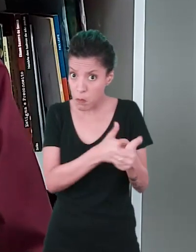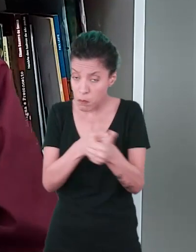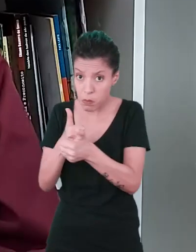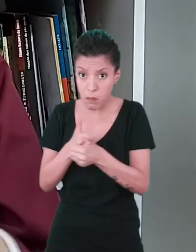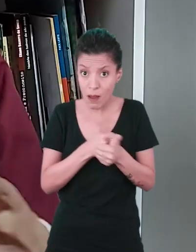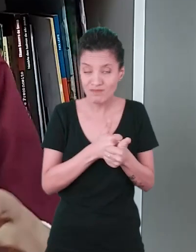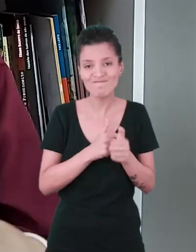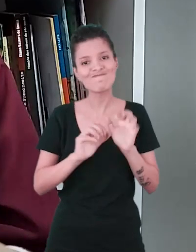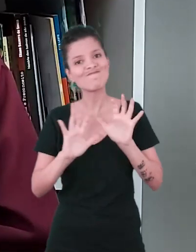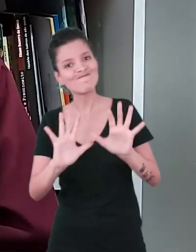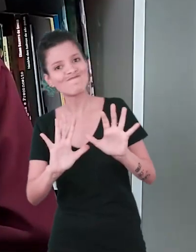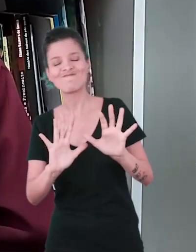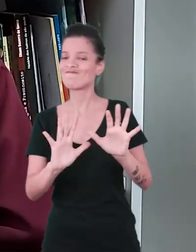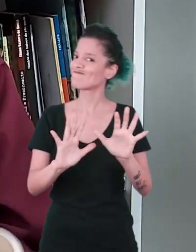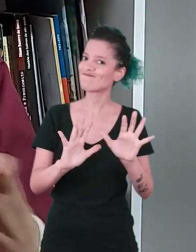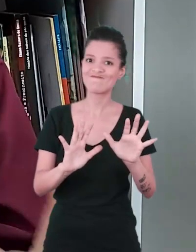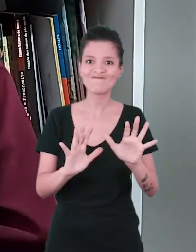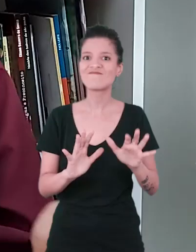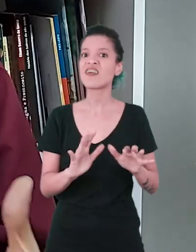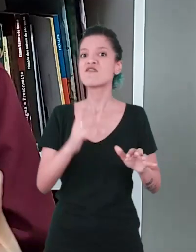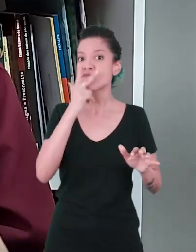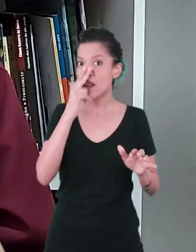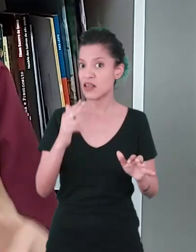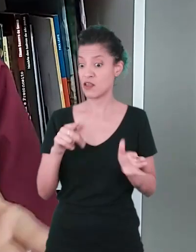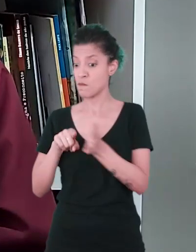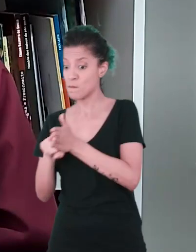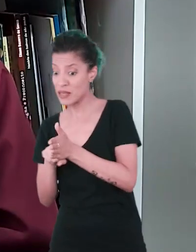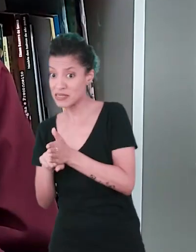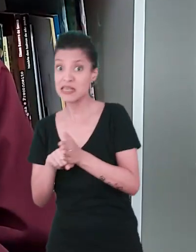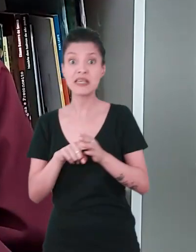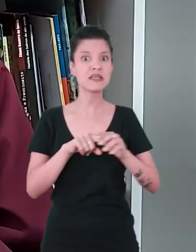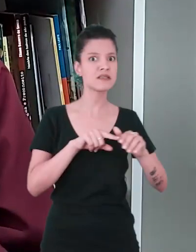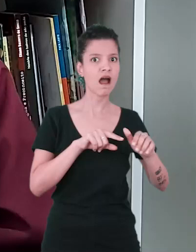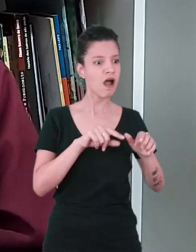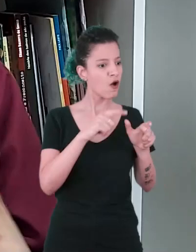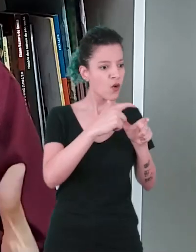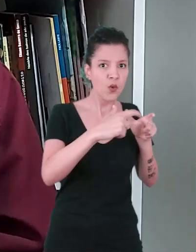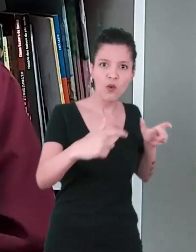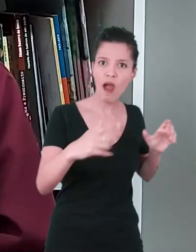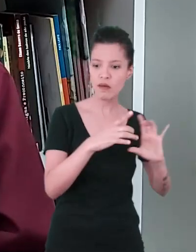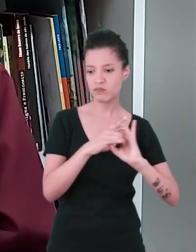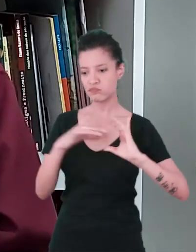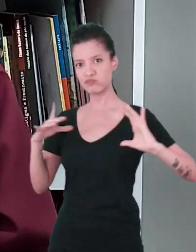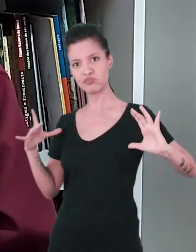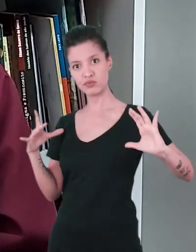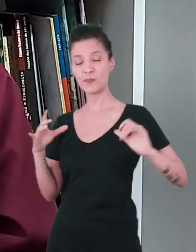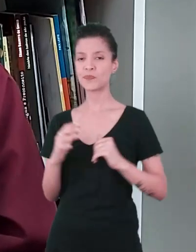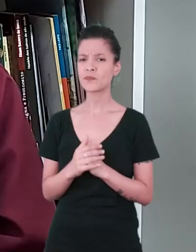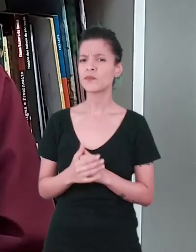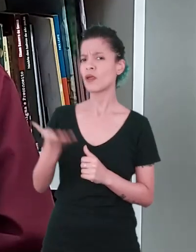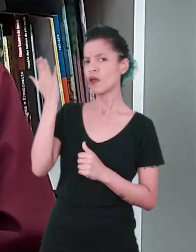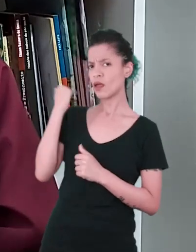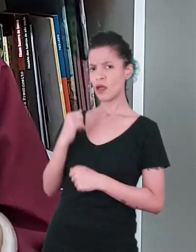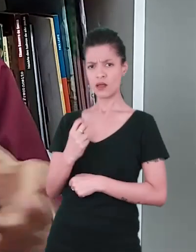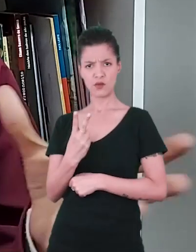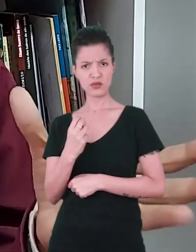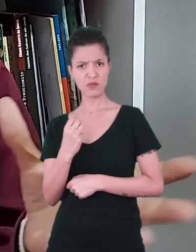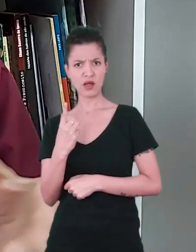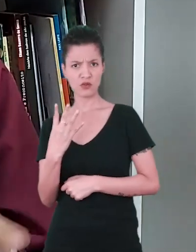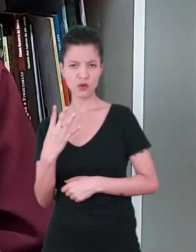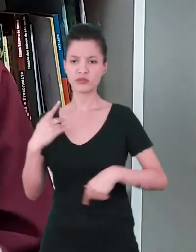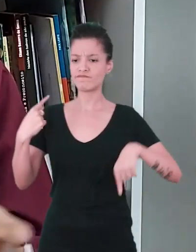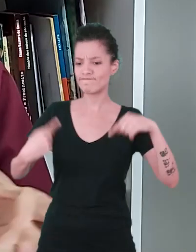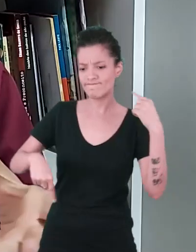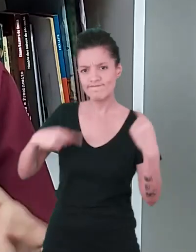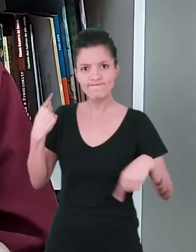e só que estavam um pouco desconectados. E através da discussão que estava tendo no período, em 2014, a gente